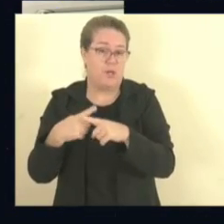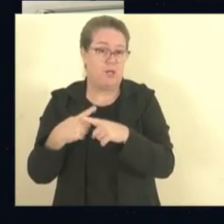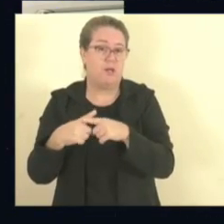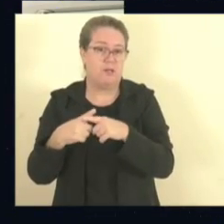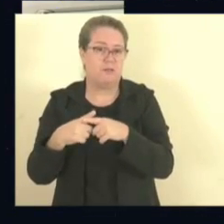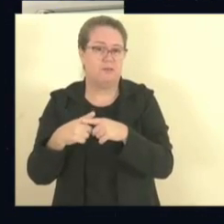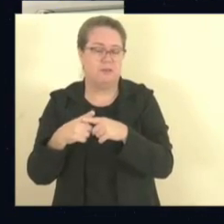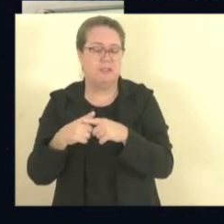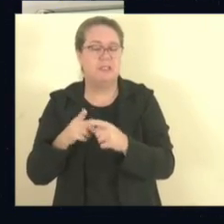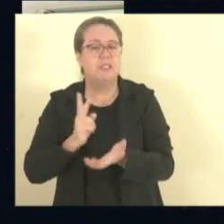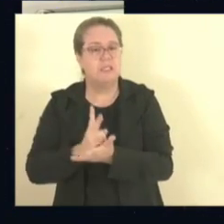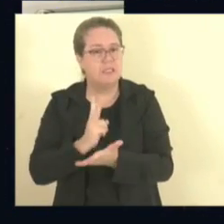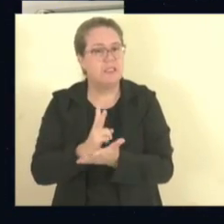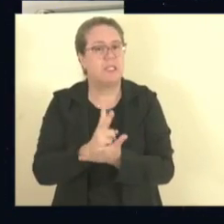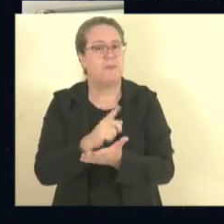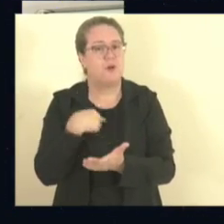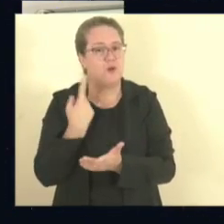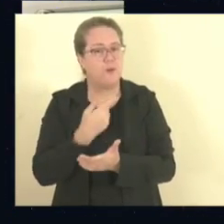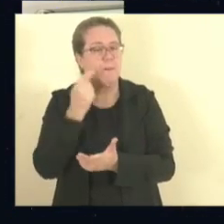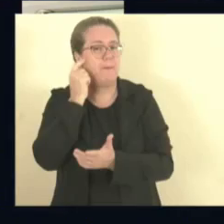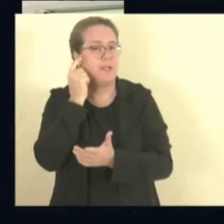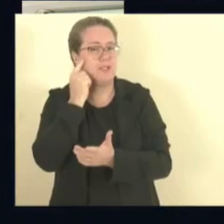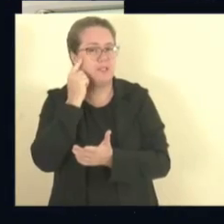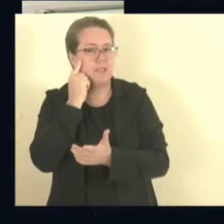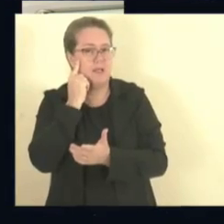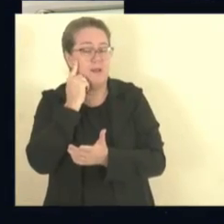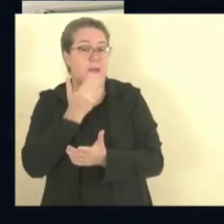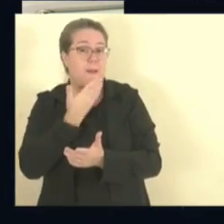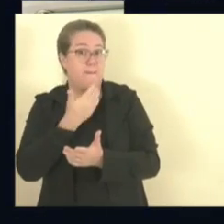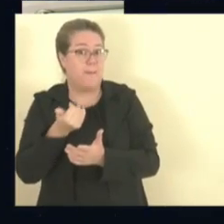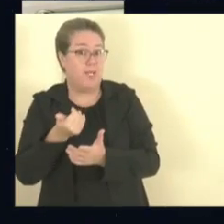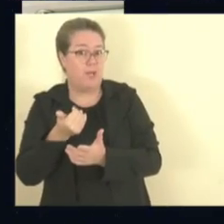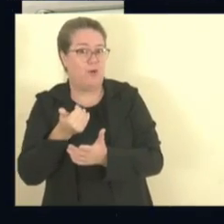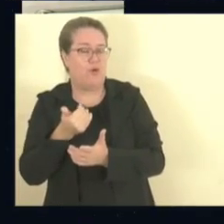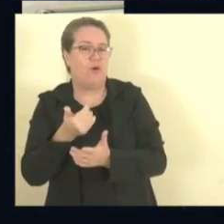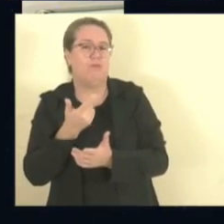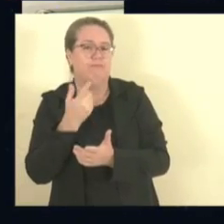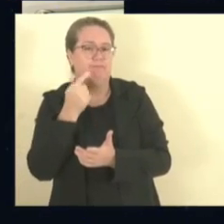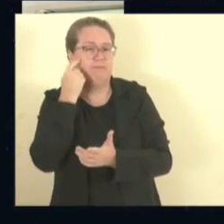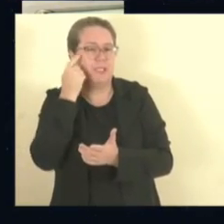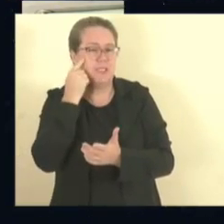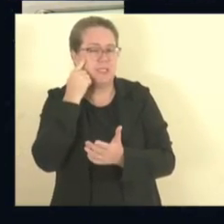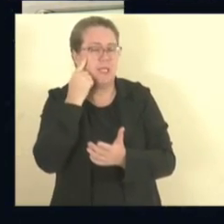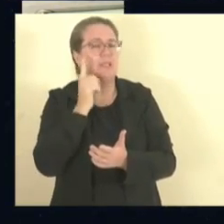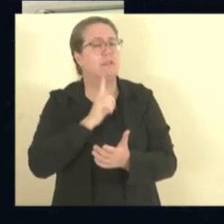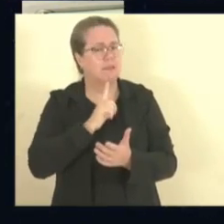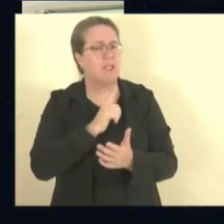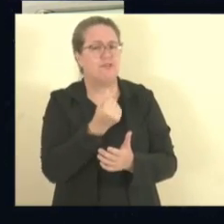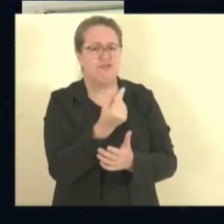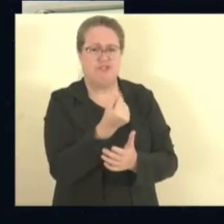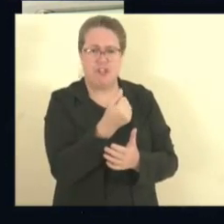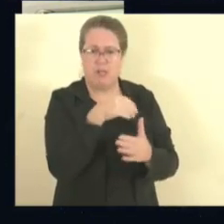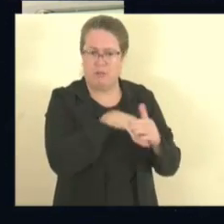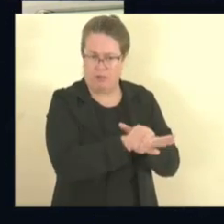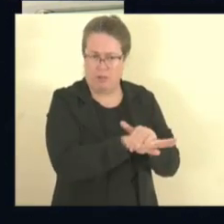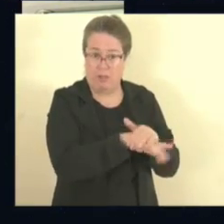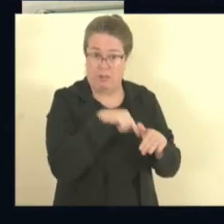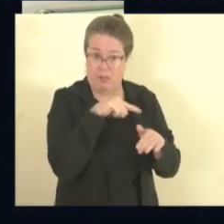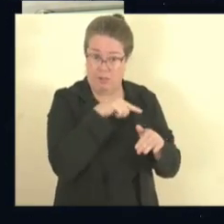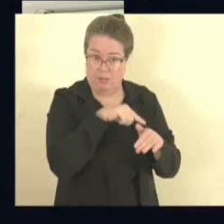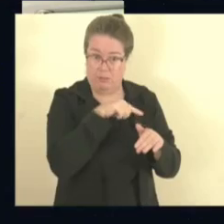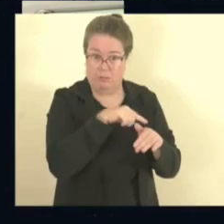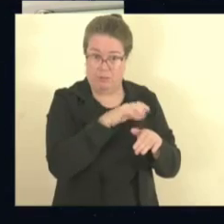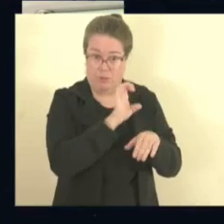bater na máxima. É melhor contar com o passarinho na mão do que dois voando. Se você tem um dinheiro para investimento em mãos, uma